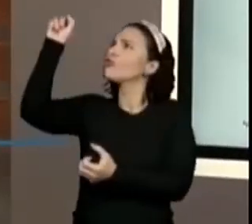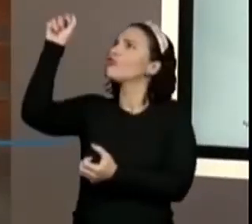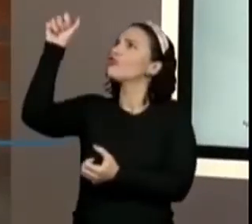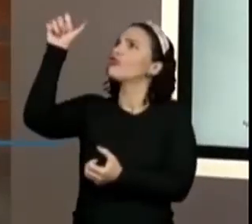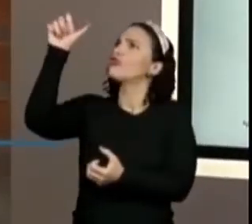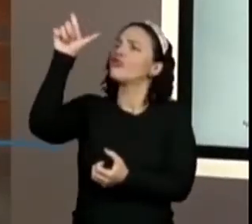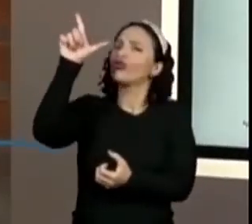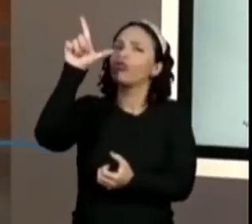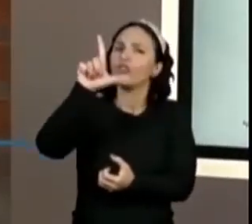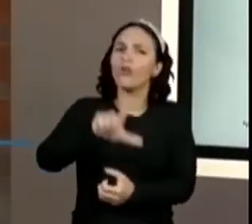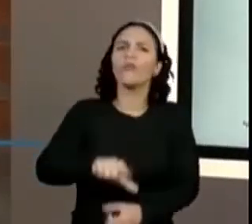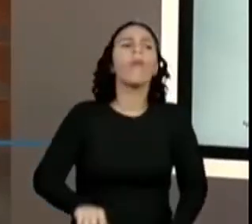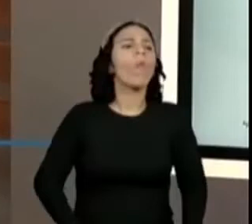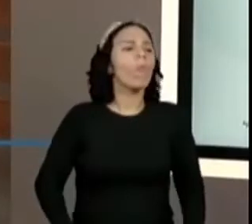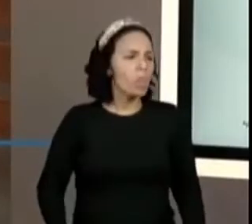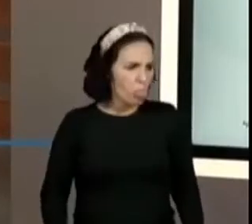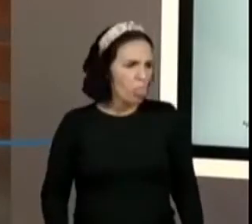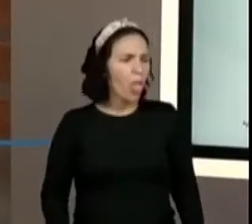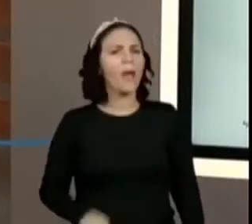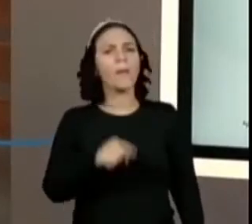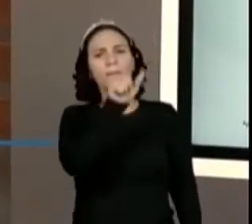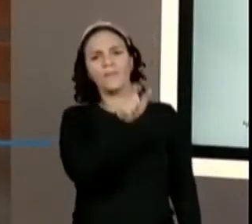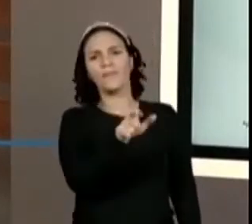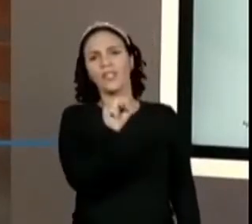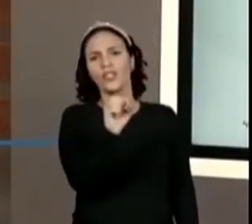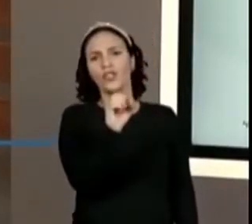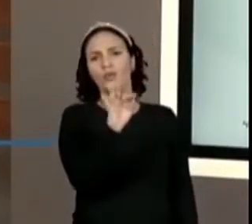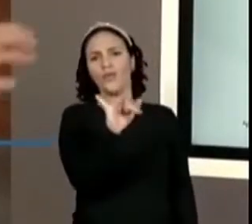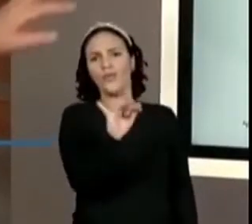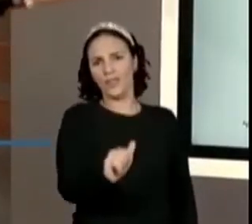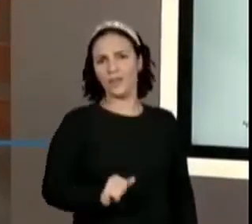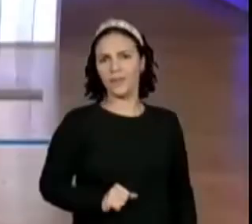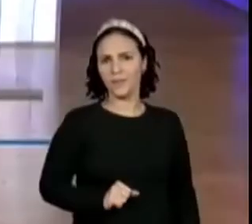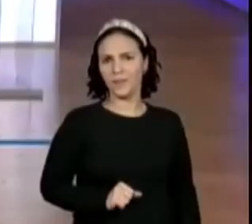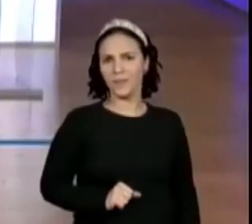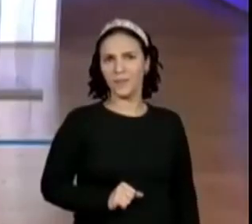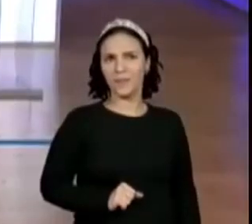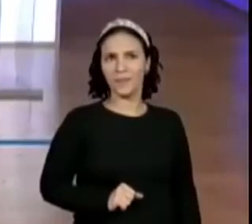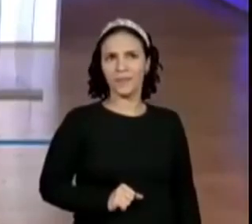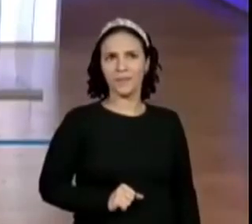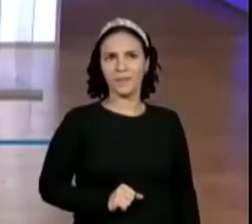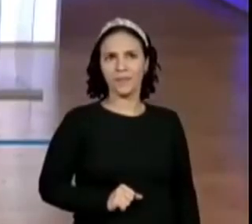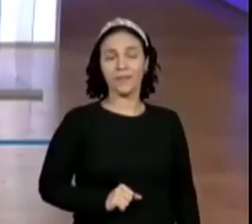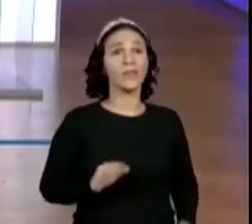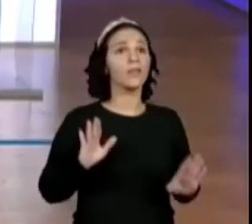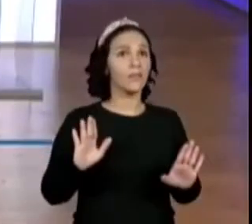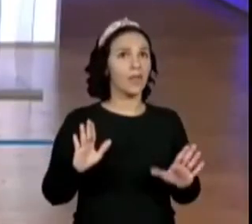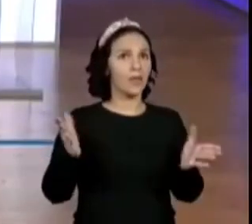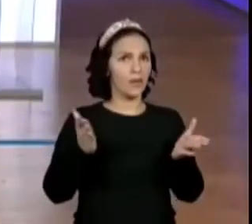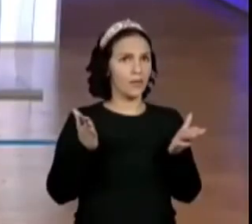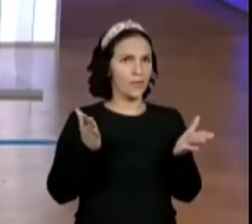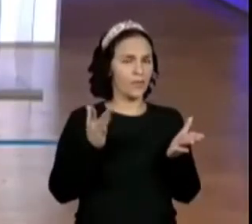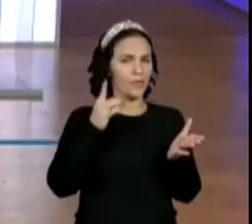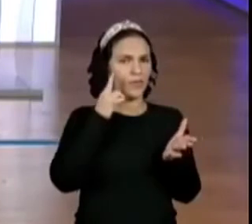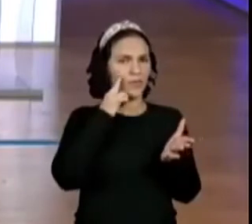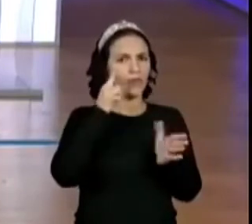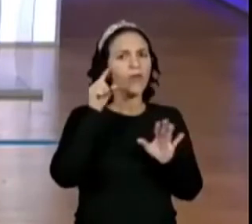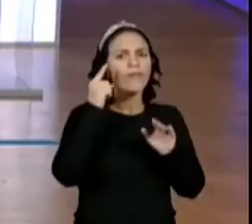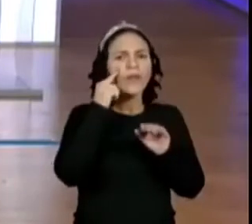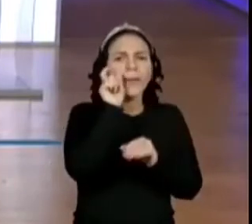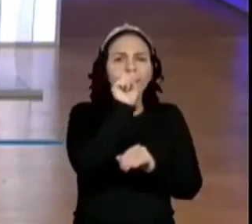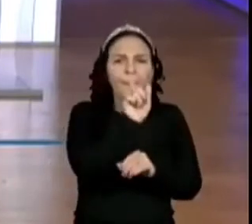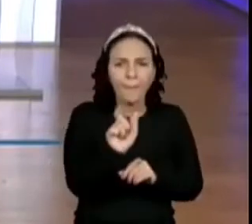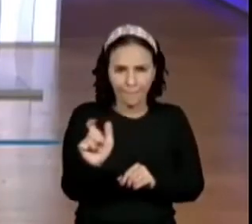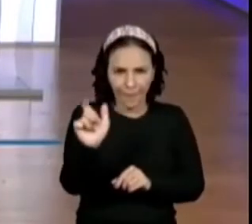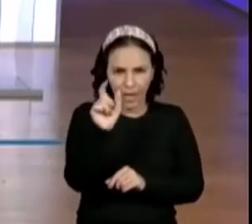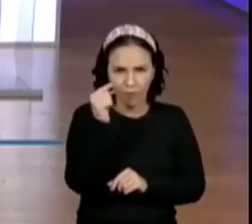fazendo careta para Dona Sofia. Olha só, Mas eu acho legal agora permitir que vocês tenham contato